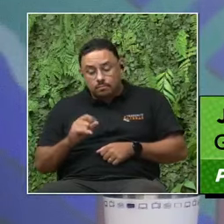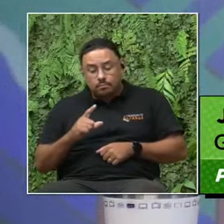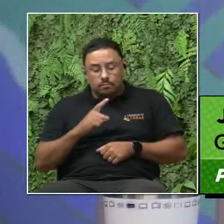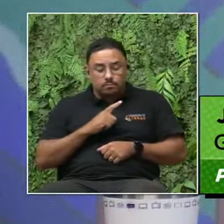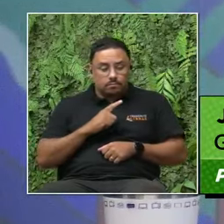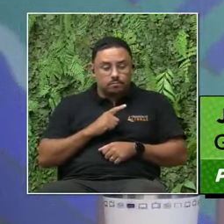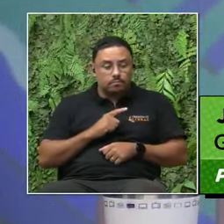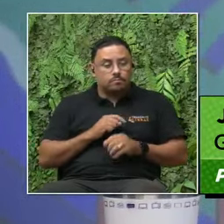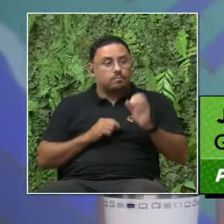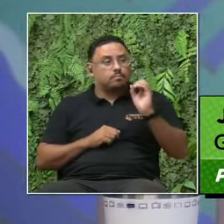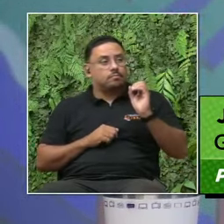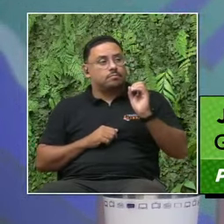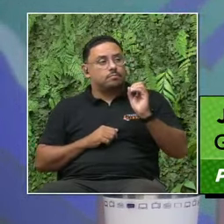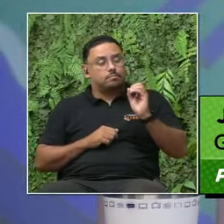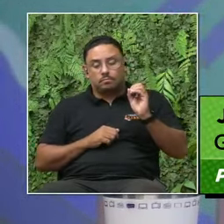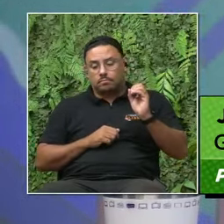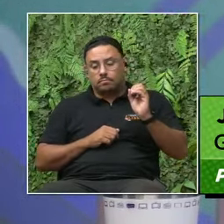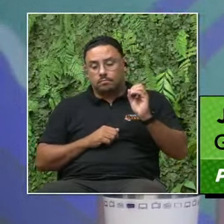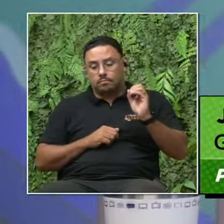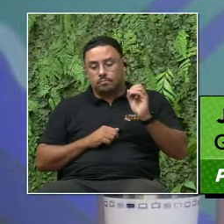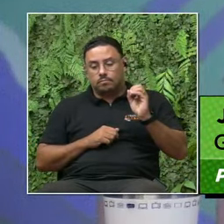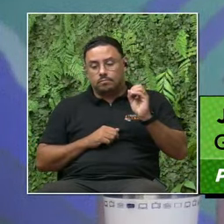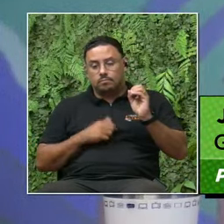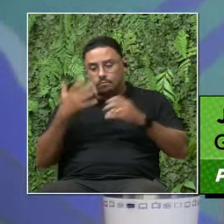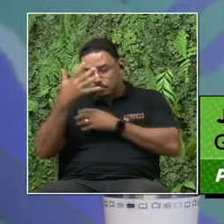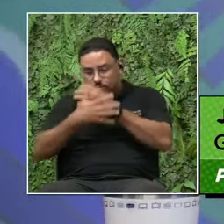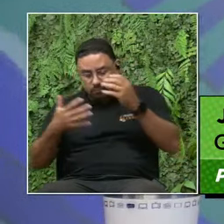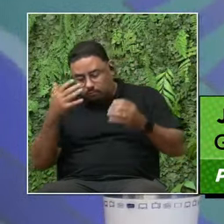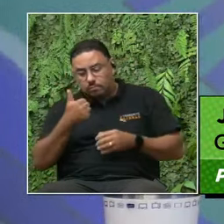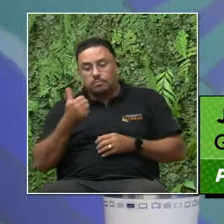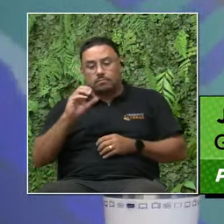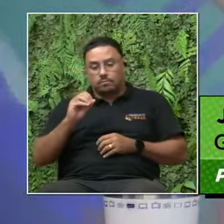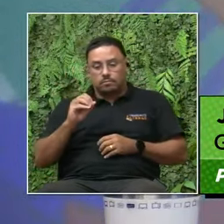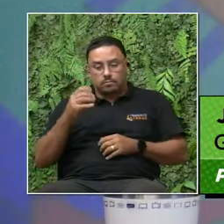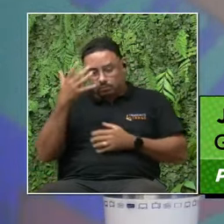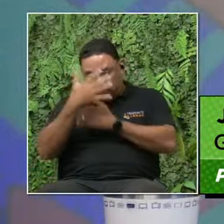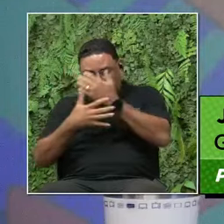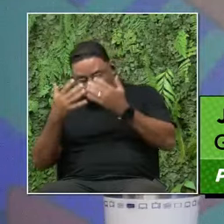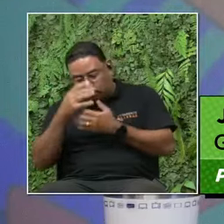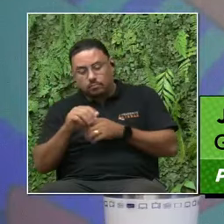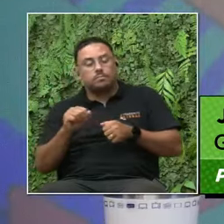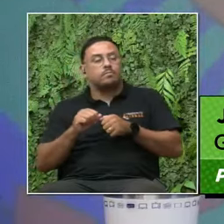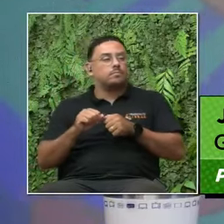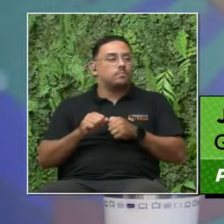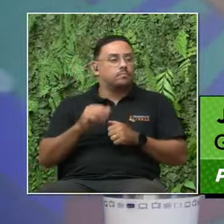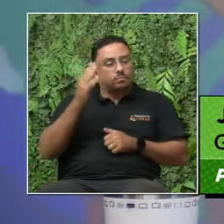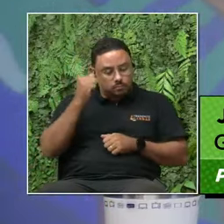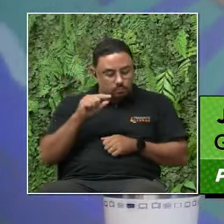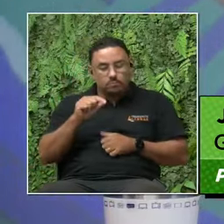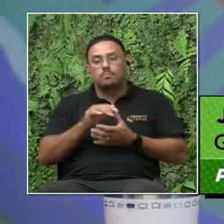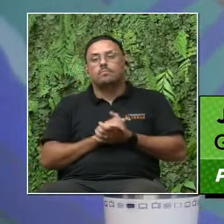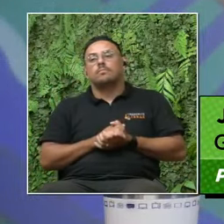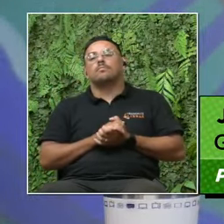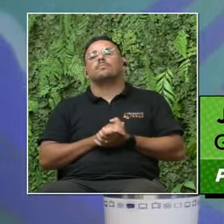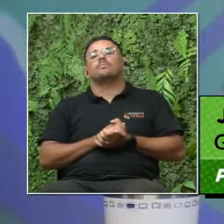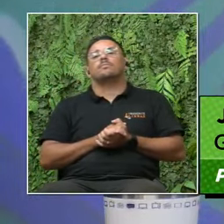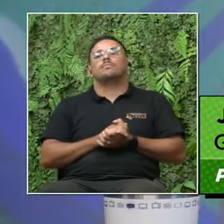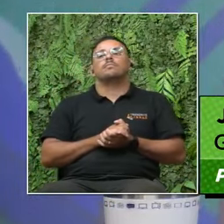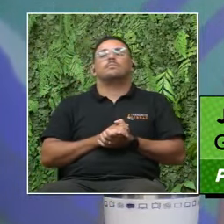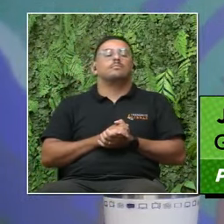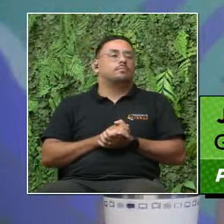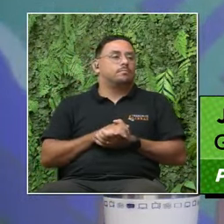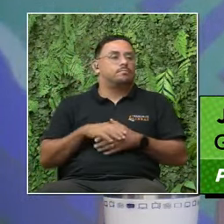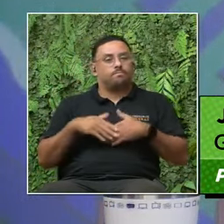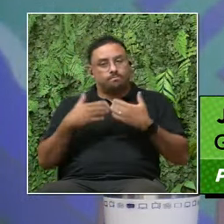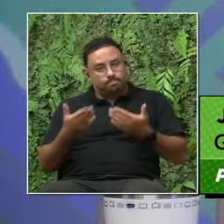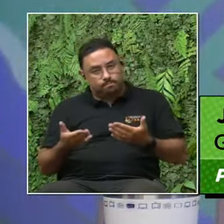um zero tem vinheta se tiver um 10 tem vinheta Beleza a gente já sabe tá ligado aqui o o Taliban